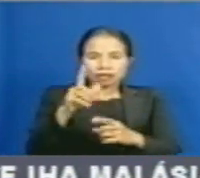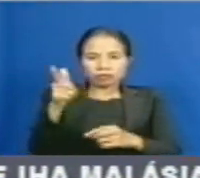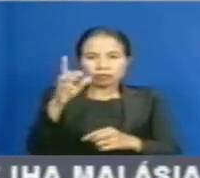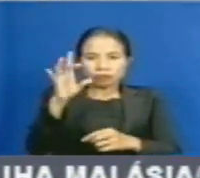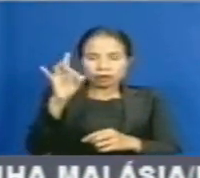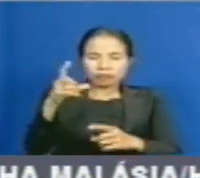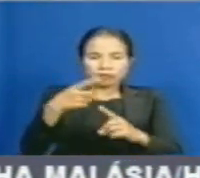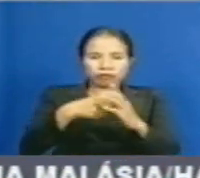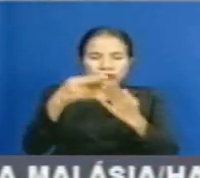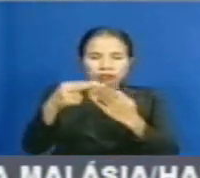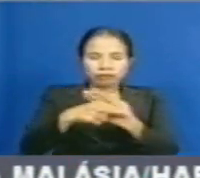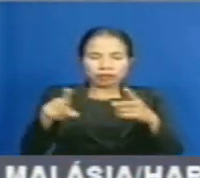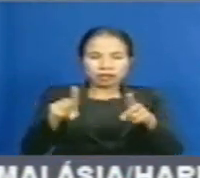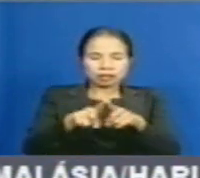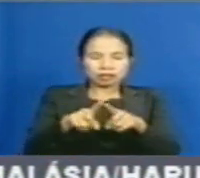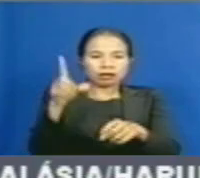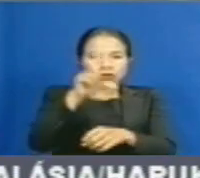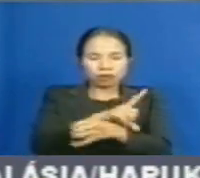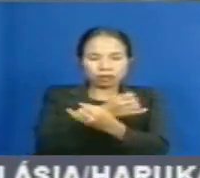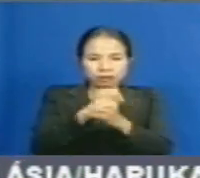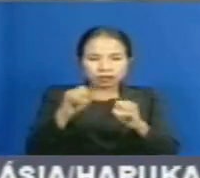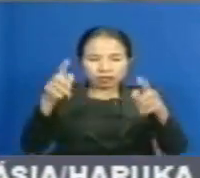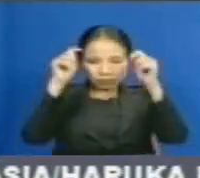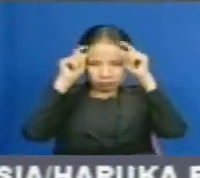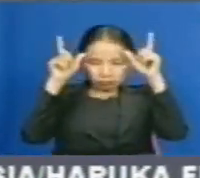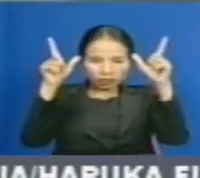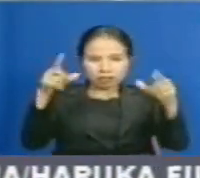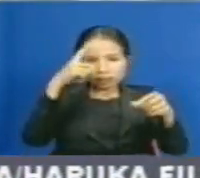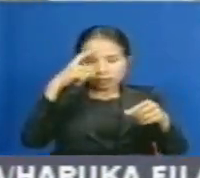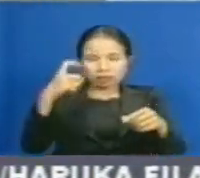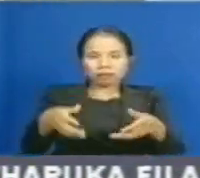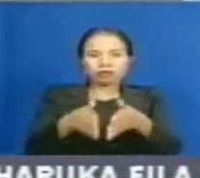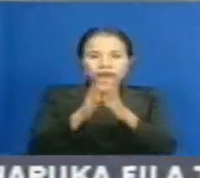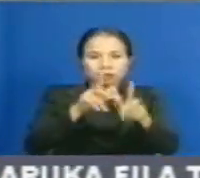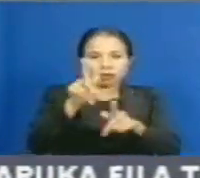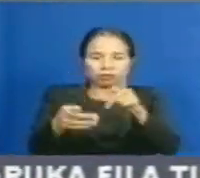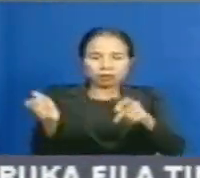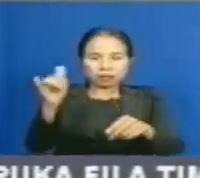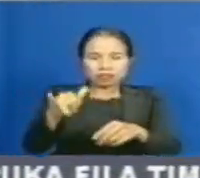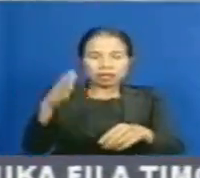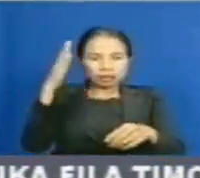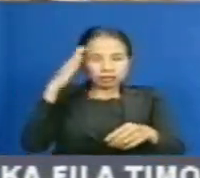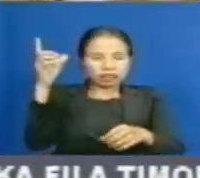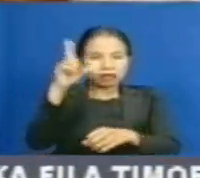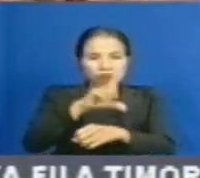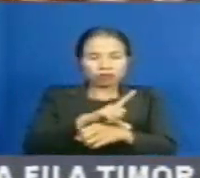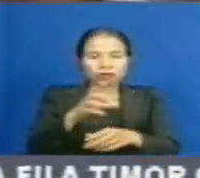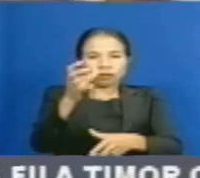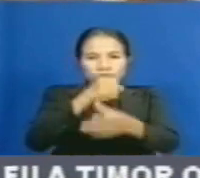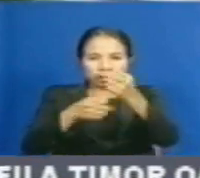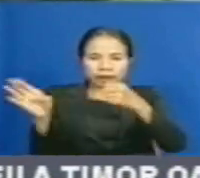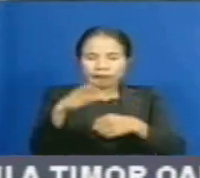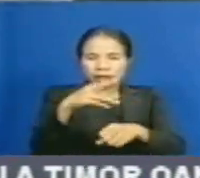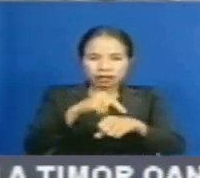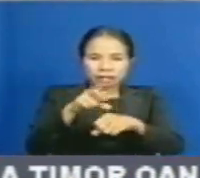Fula Novembro, Hanesan Loron Proclamação Independência Timor-Lestenian, também, né, Nihusuba Comunidade Sira, at considera Loron, né, Rodiasai Bandeira